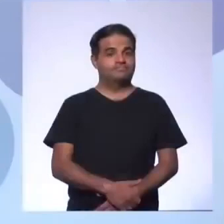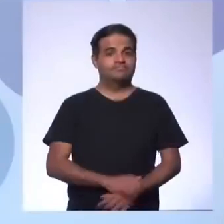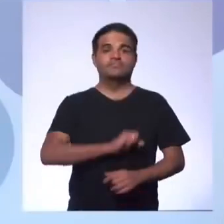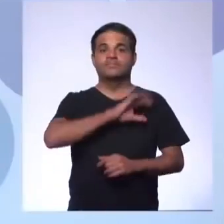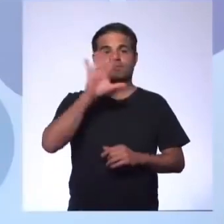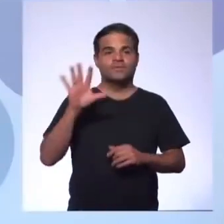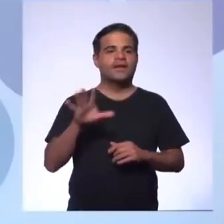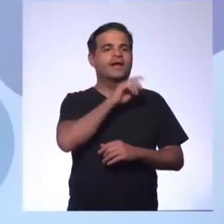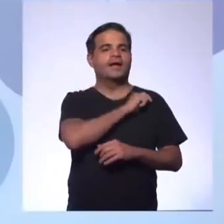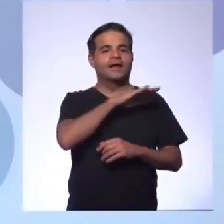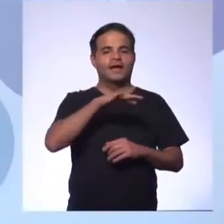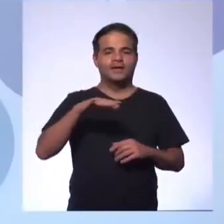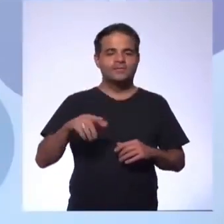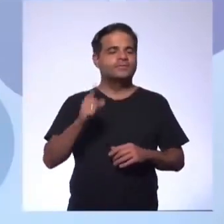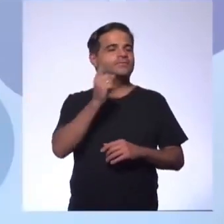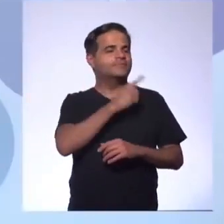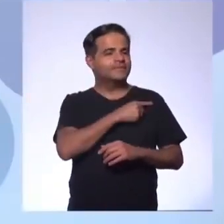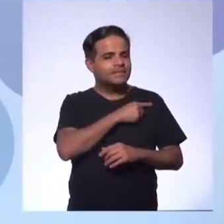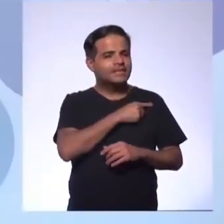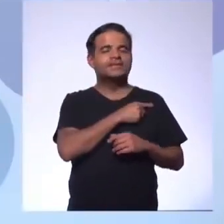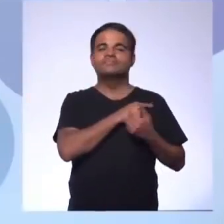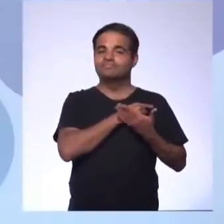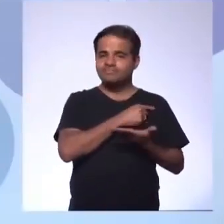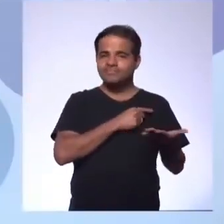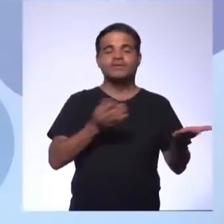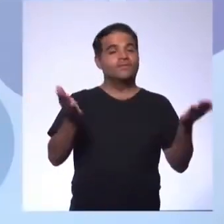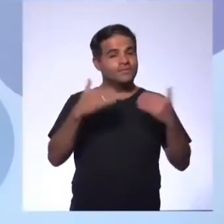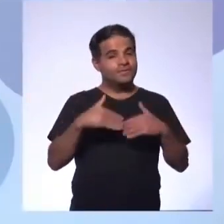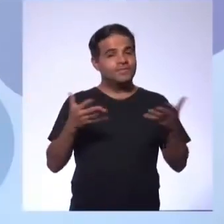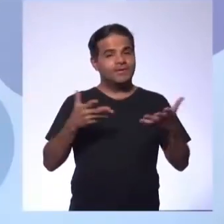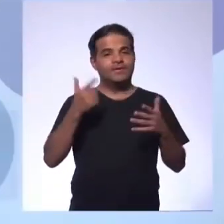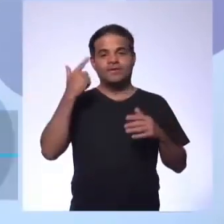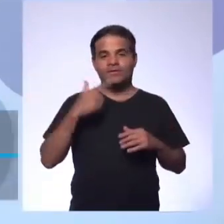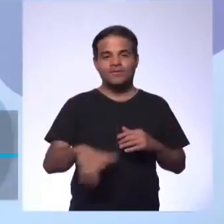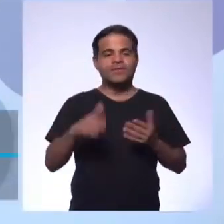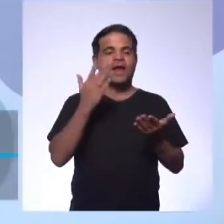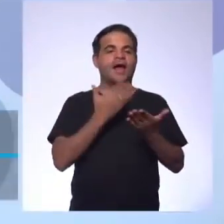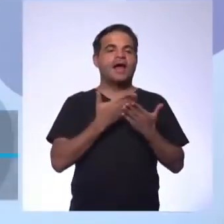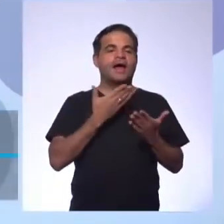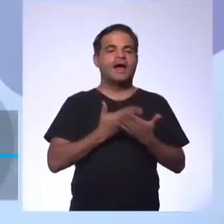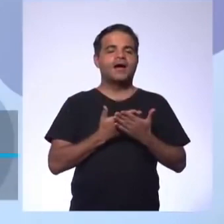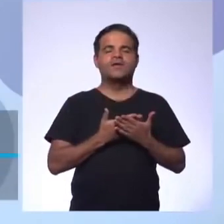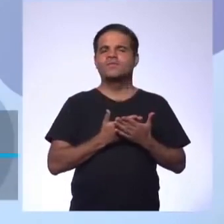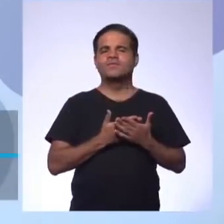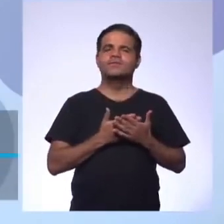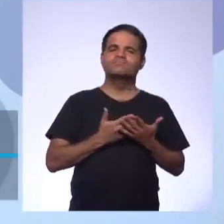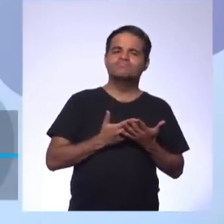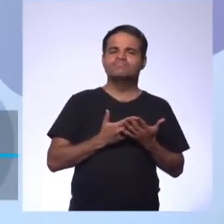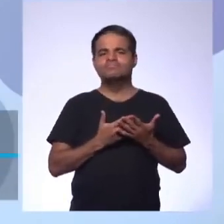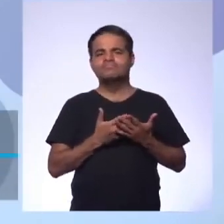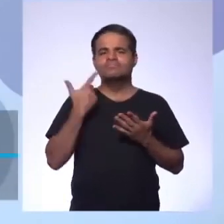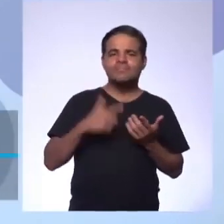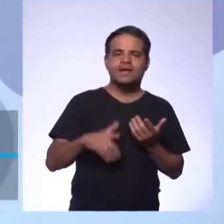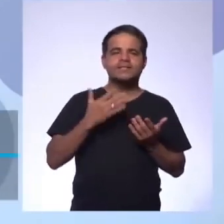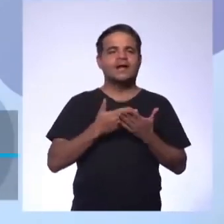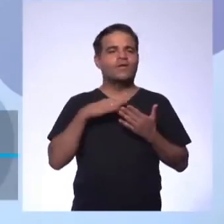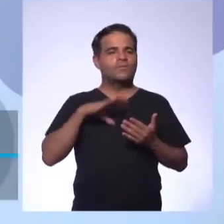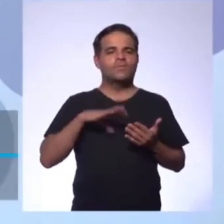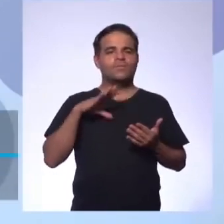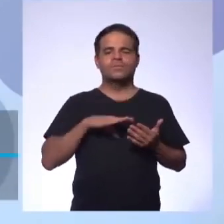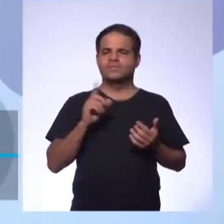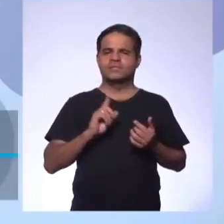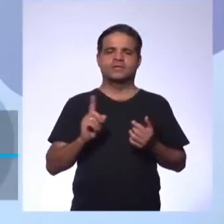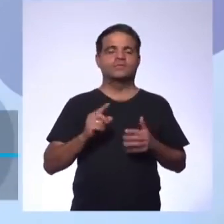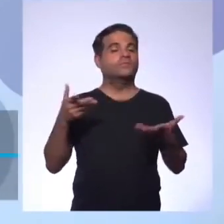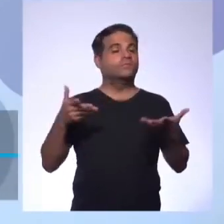Olá, alunos da primeira série do ensino médio. Vamos aí a mais uma aula, apesar que não é bem mais uma aula de língua portuguesa,